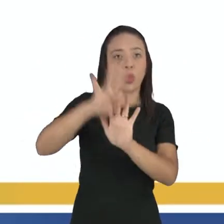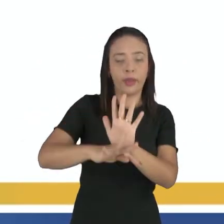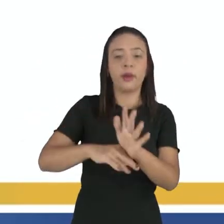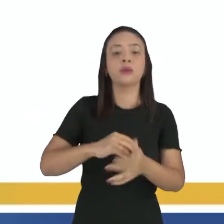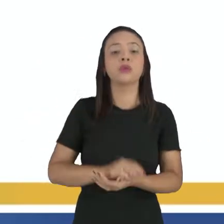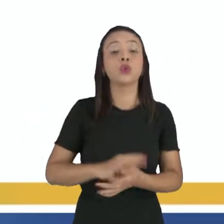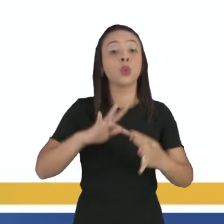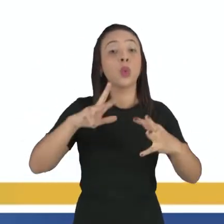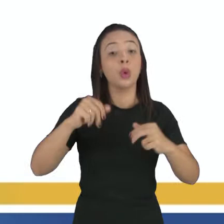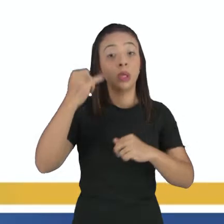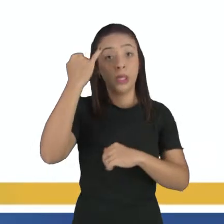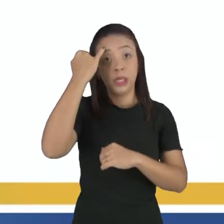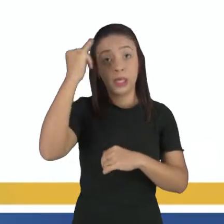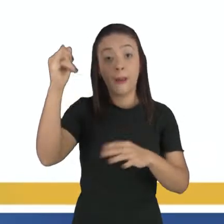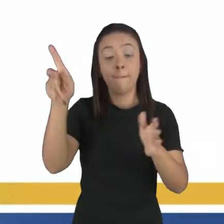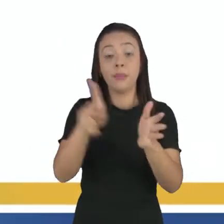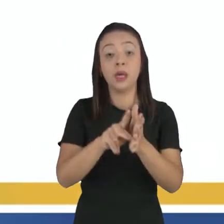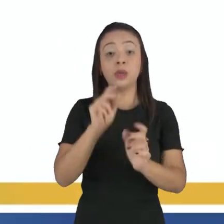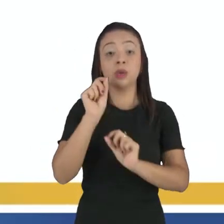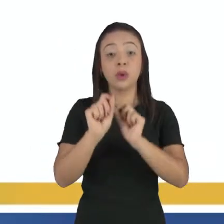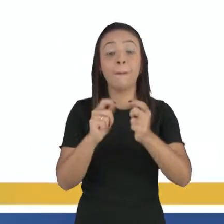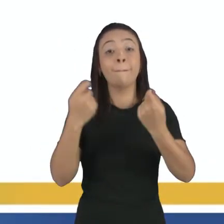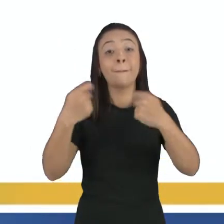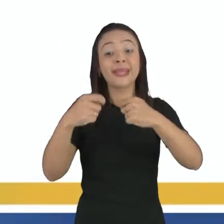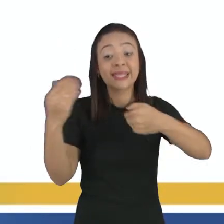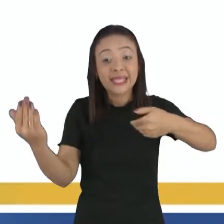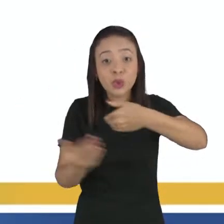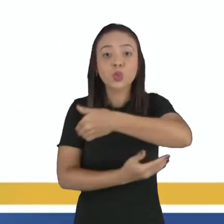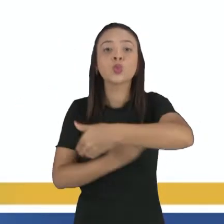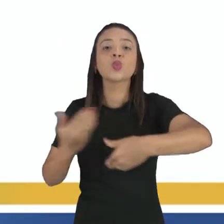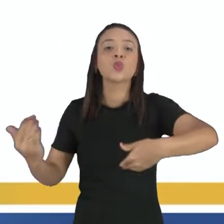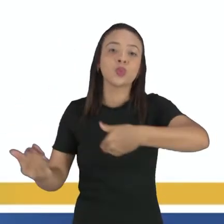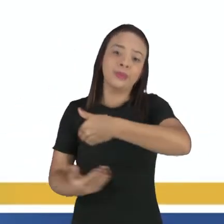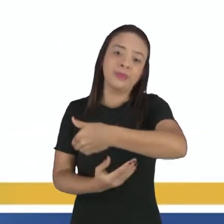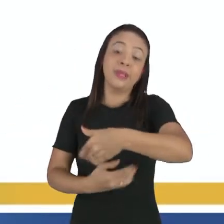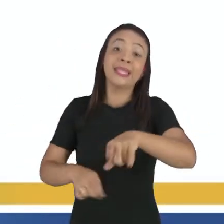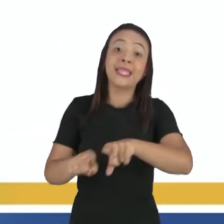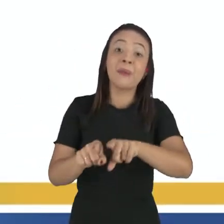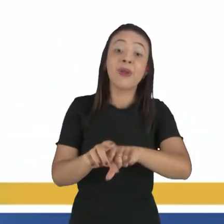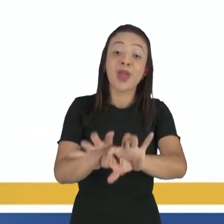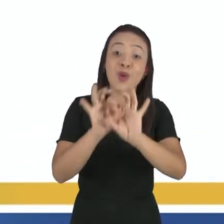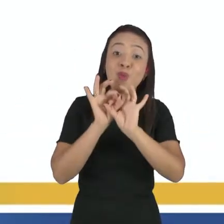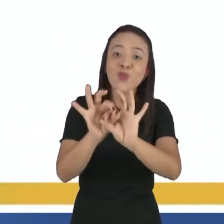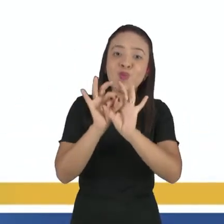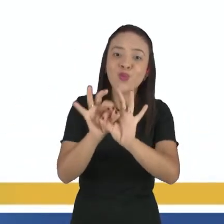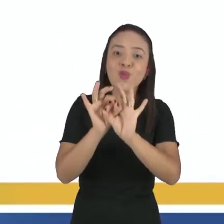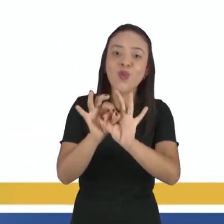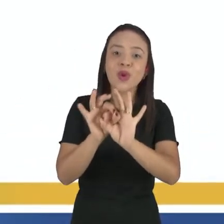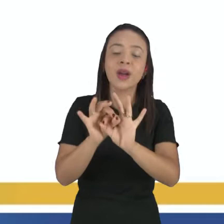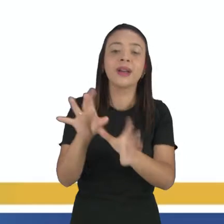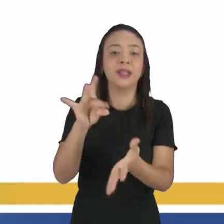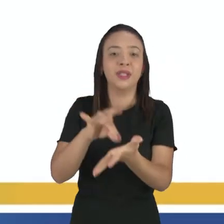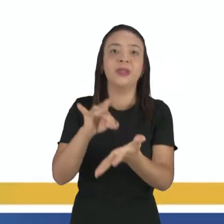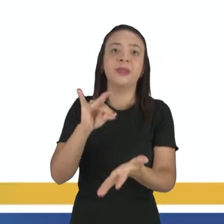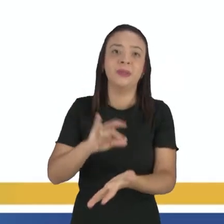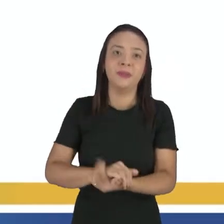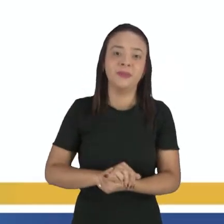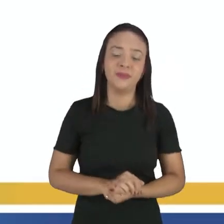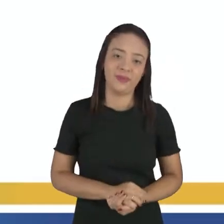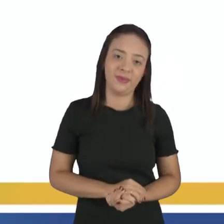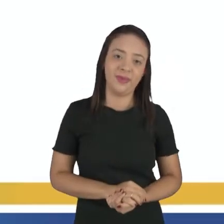essas idéias deve elas devem estar bem relacionadas e unidas como a gente costuma dizer